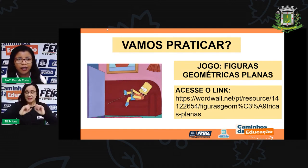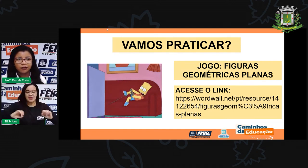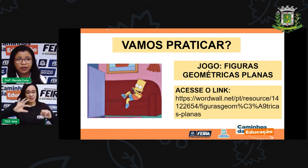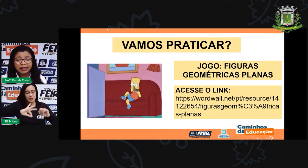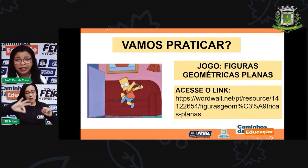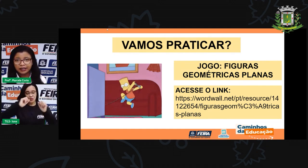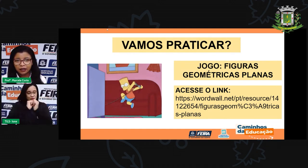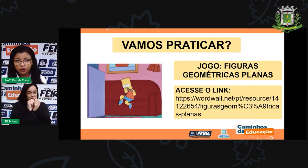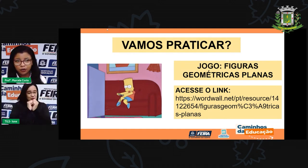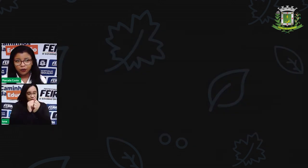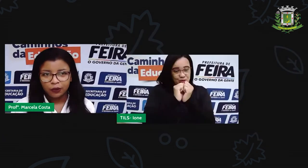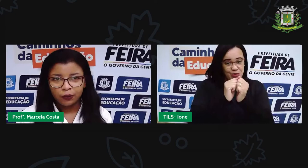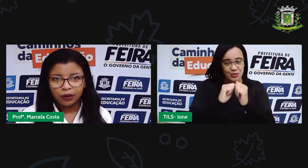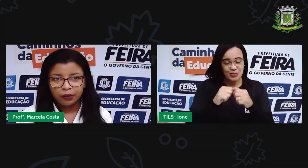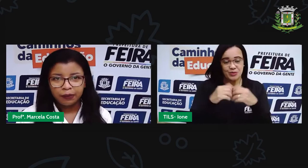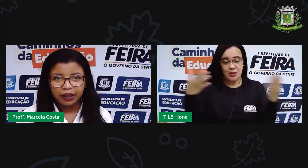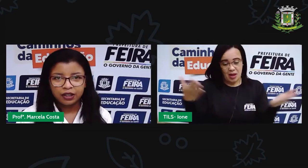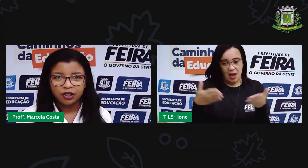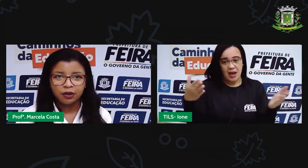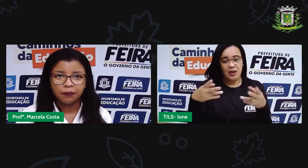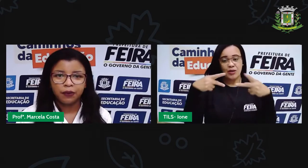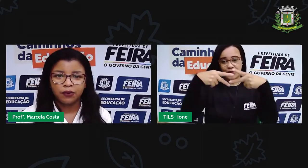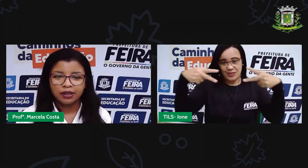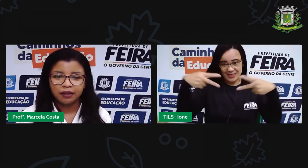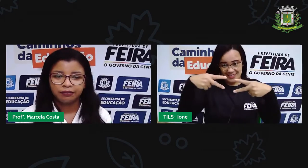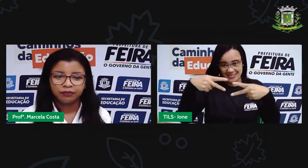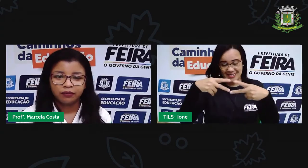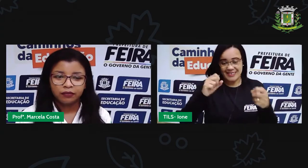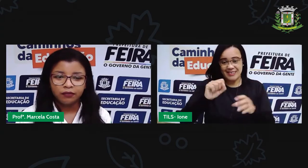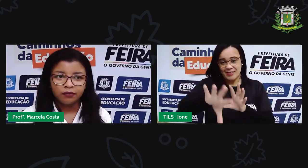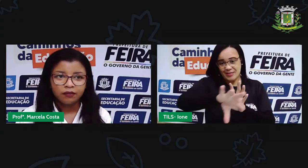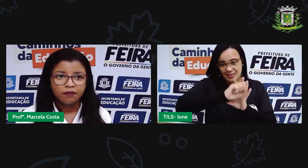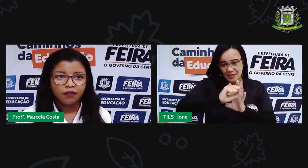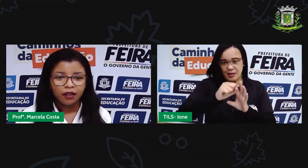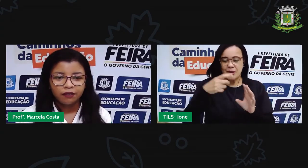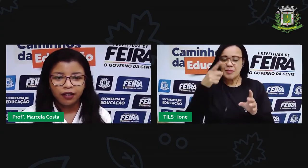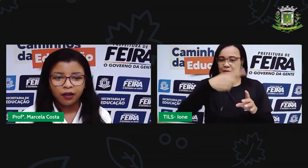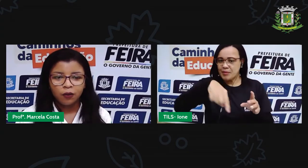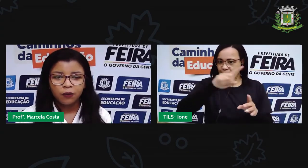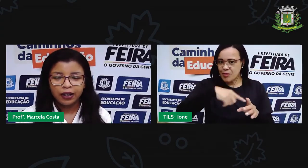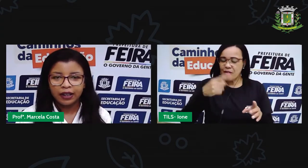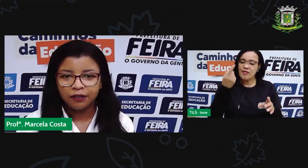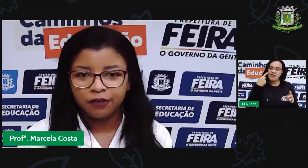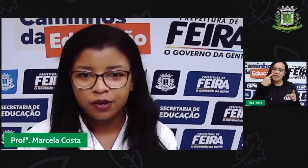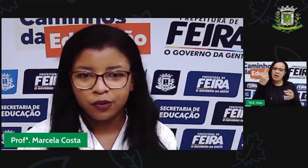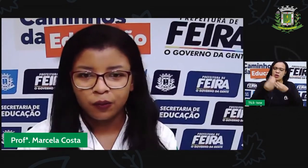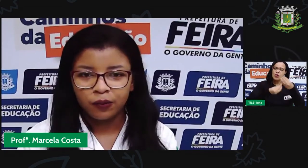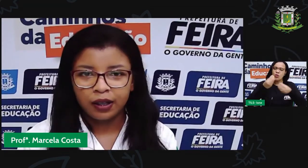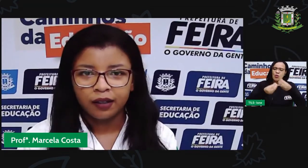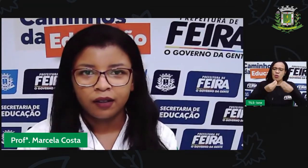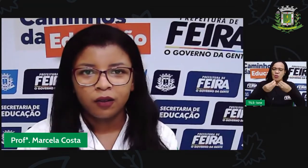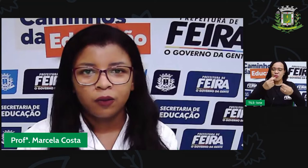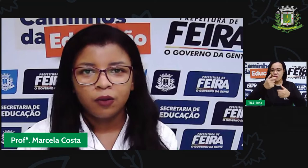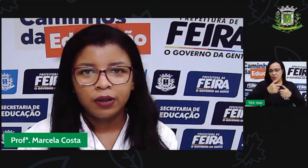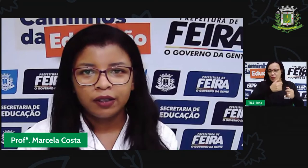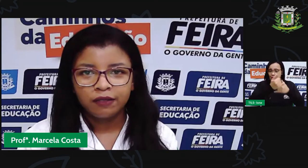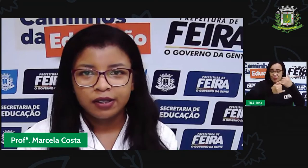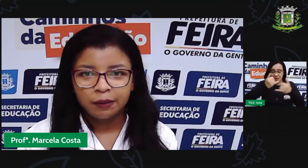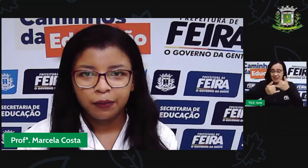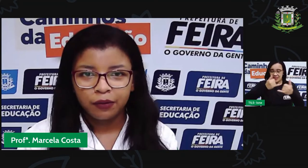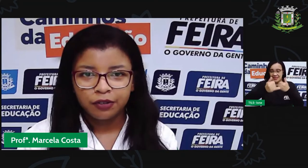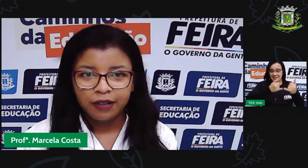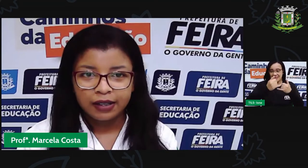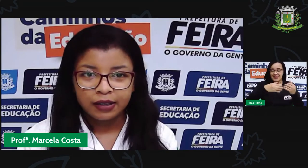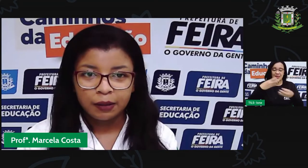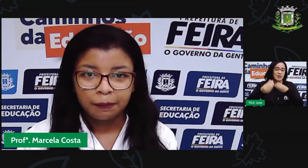eu vou acessar o jogo agora para que a gente possa ver como é que ele funciona como é que